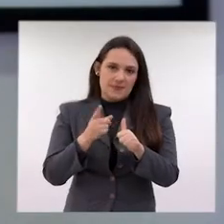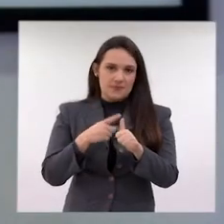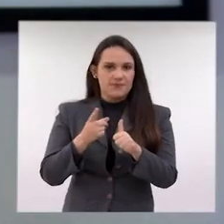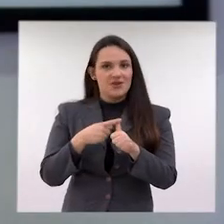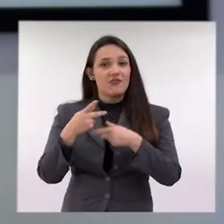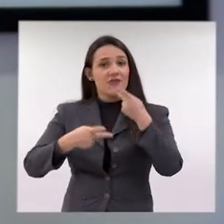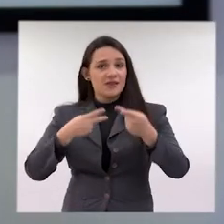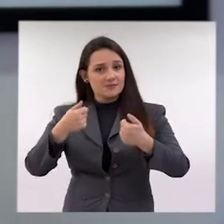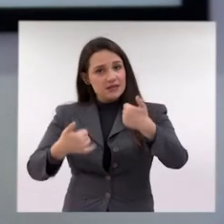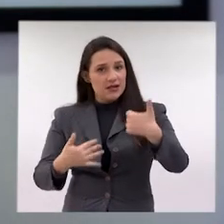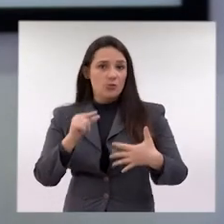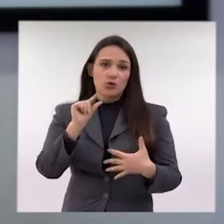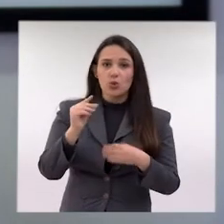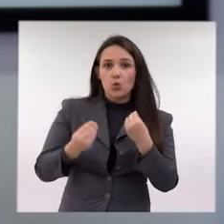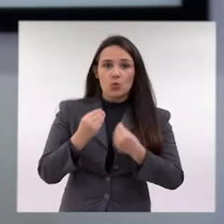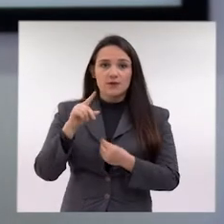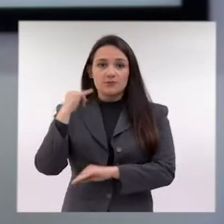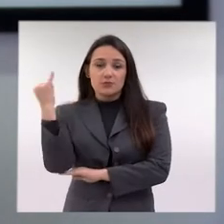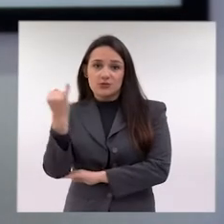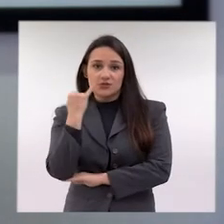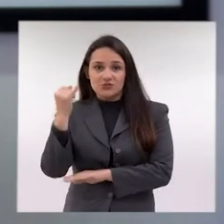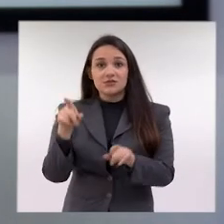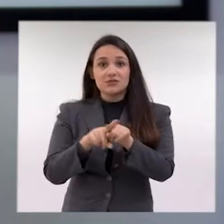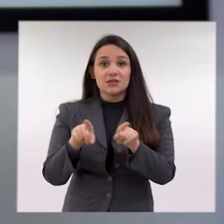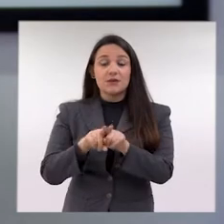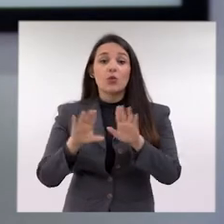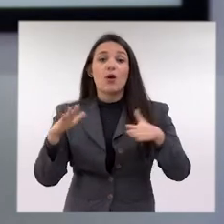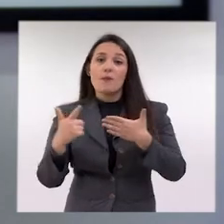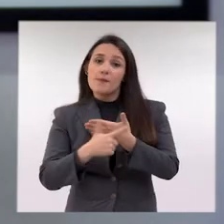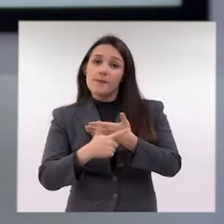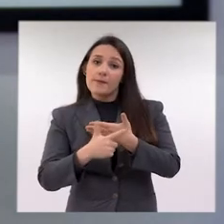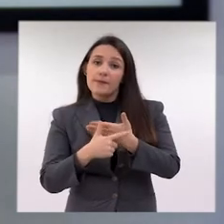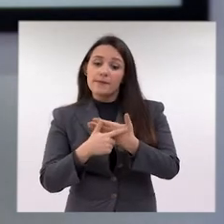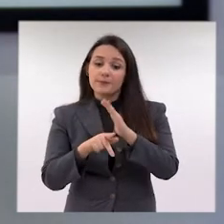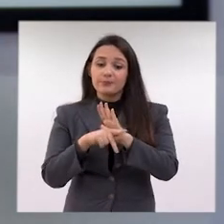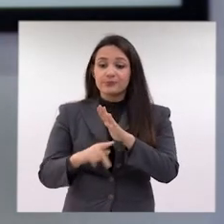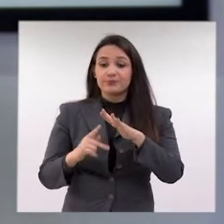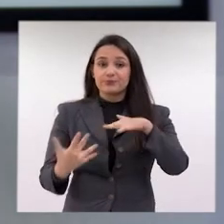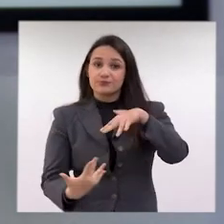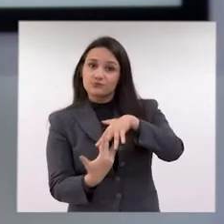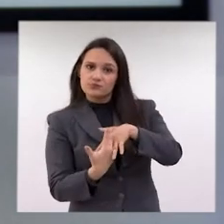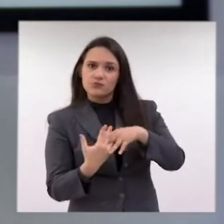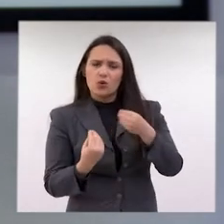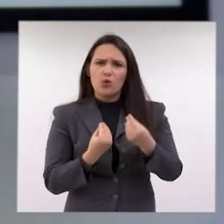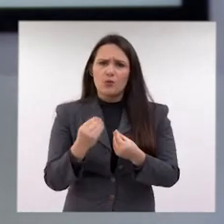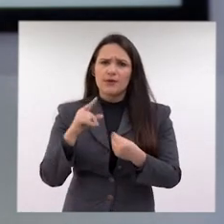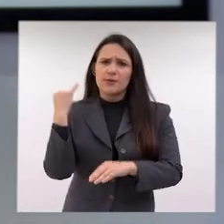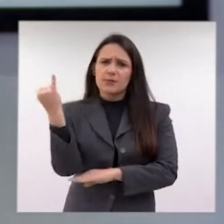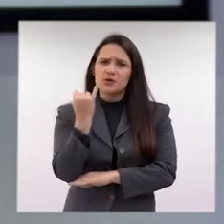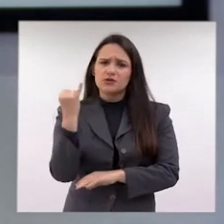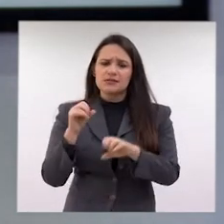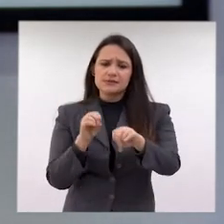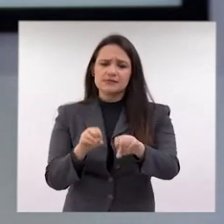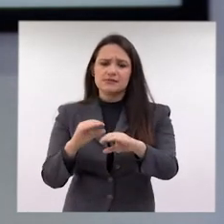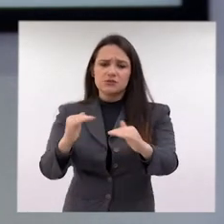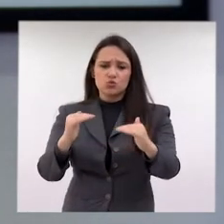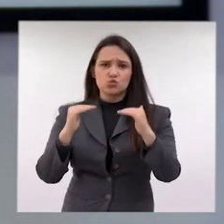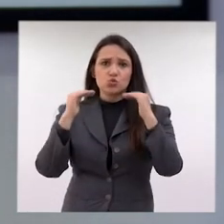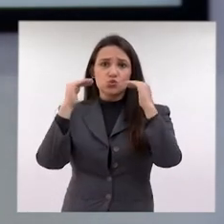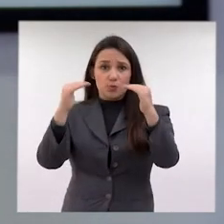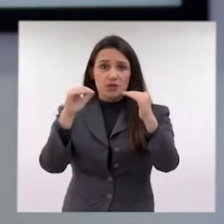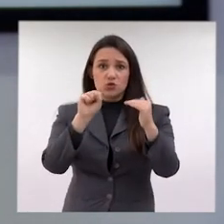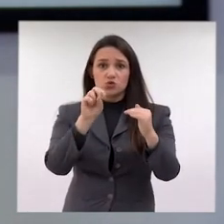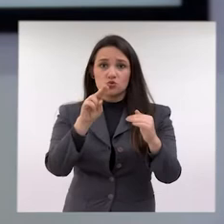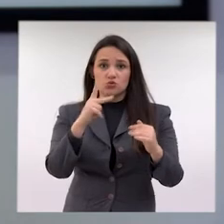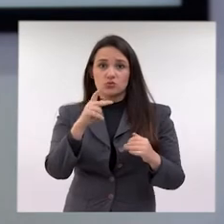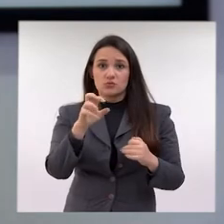primeiro falando da importância, né, e do papel da universidade, né, o ensino superior, o quanto